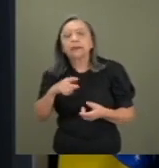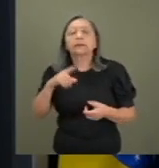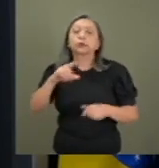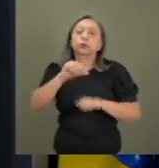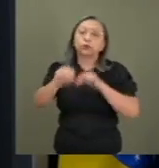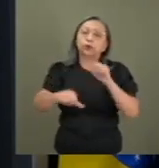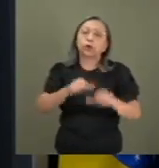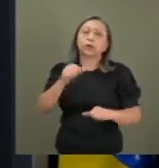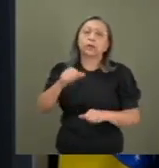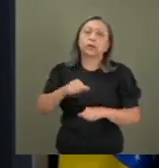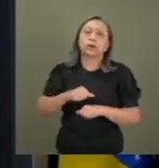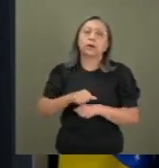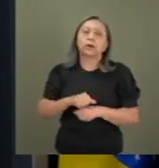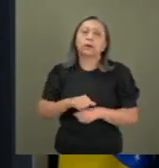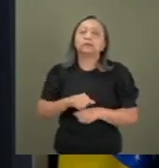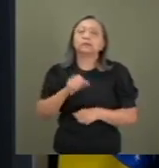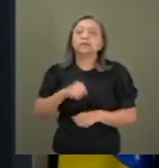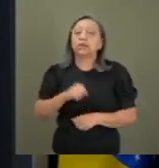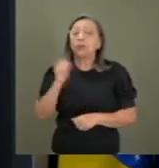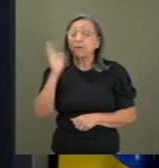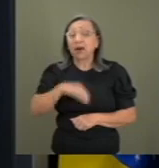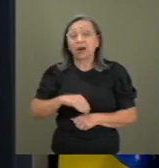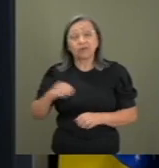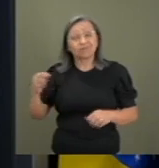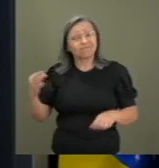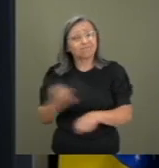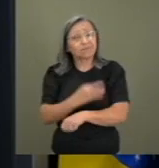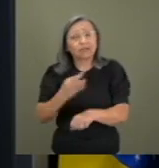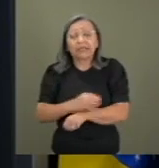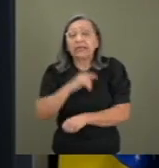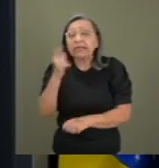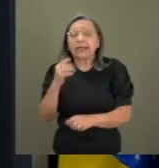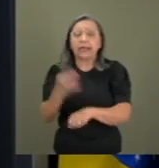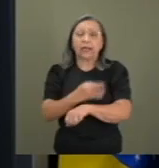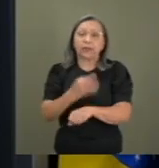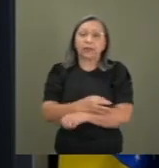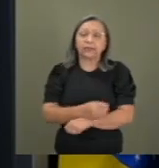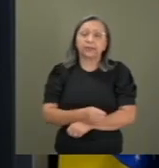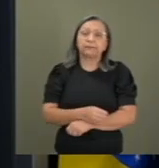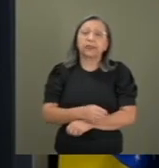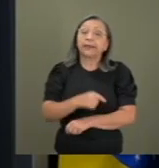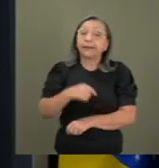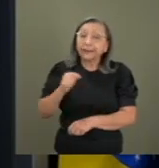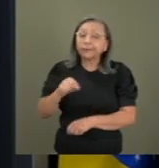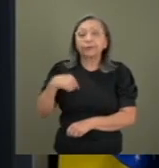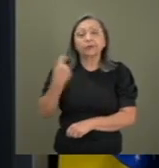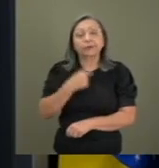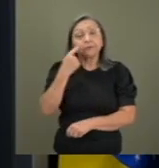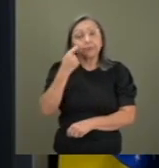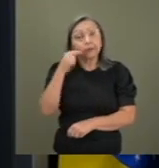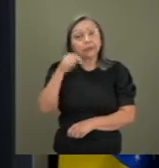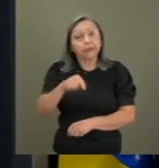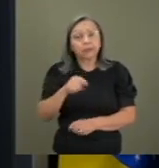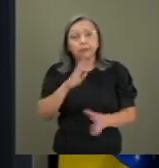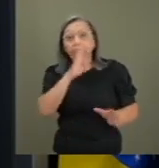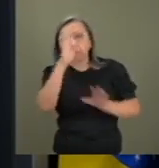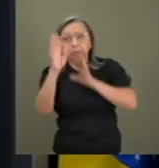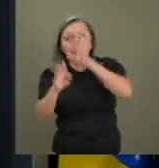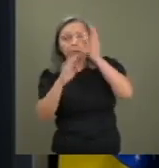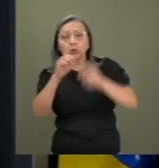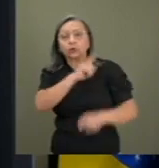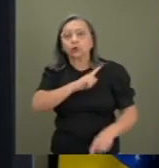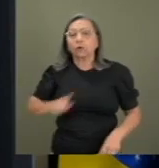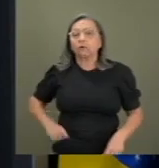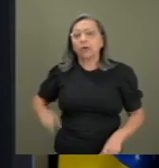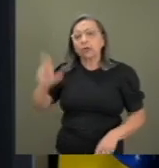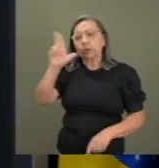torna-se um mal insuportável. É isso que a gente está vendo nesses devaneios do governo Lula,